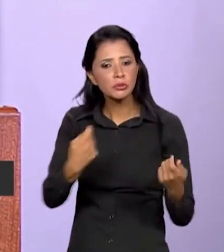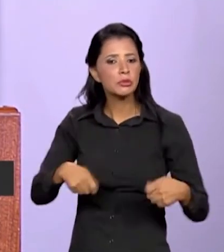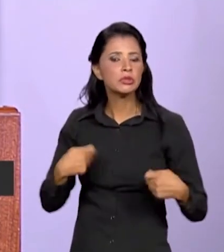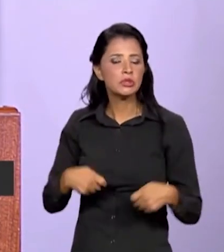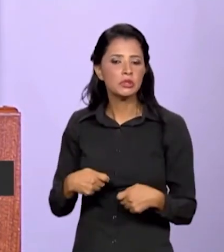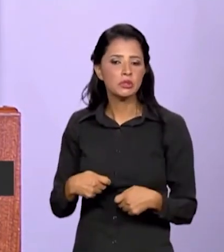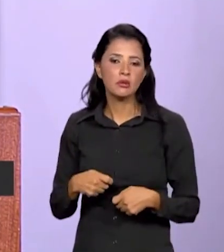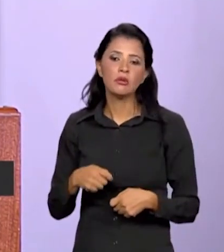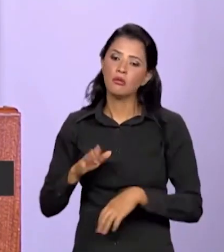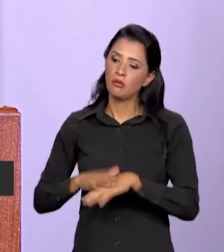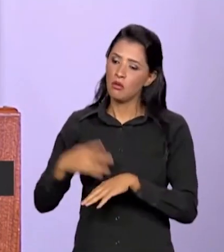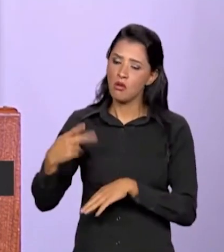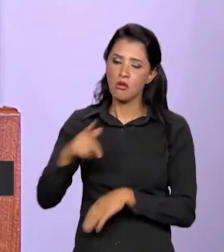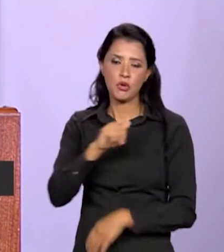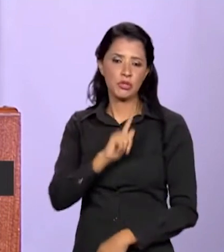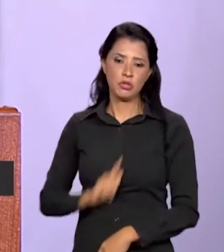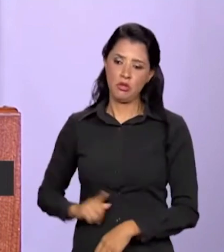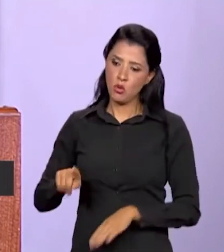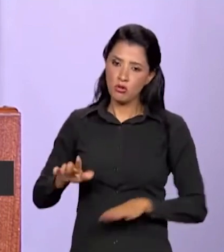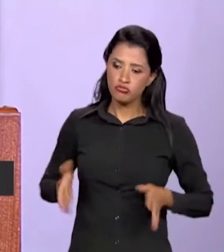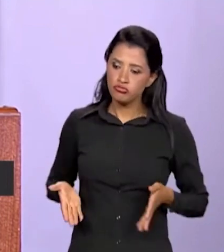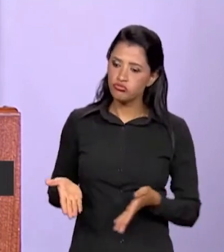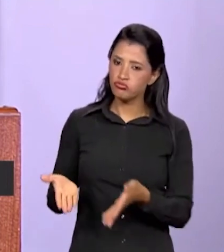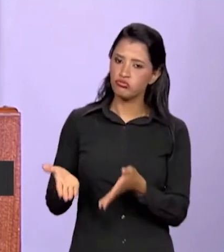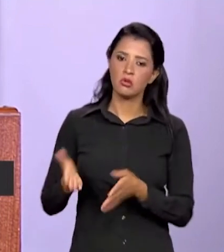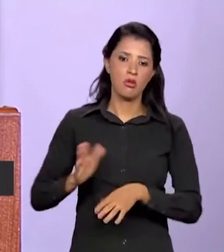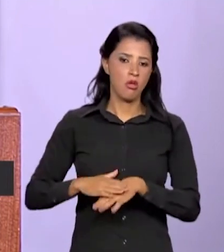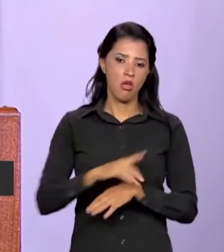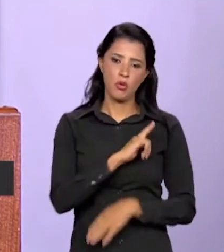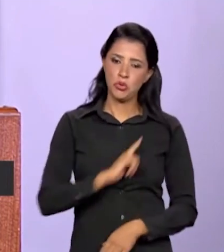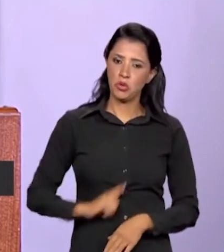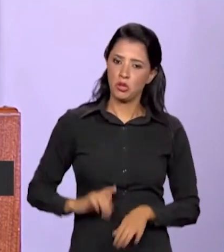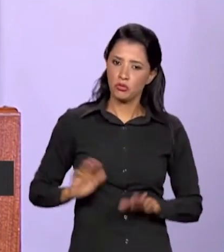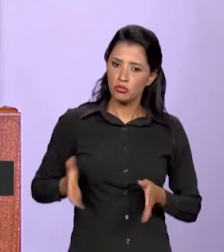Obviamente que é o Estado que tem que ser o indutor, ele não tem que ser